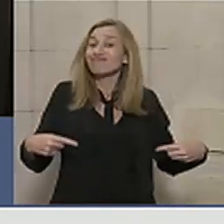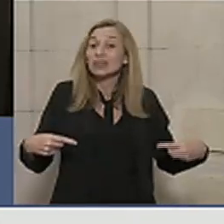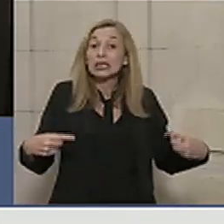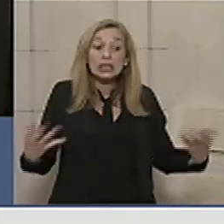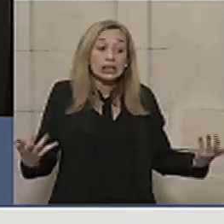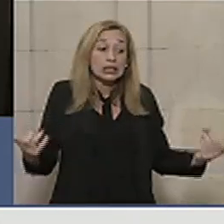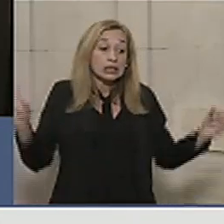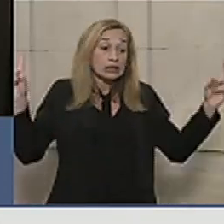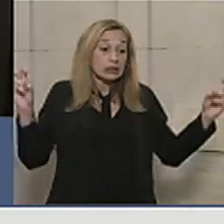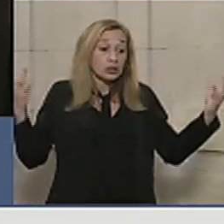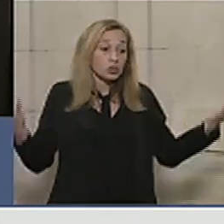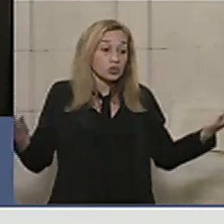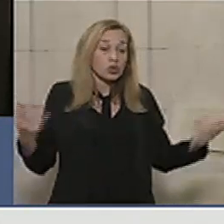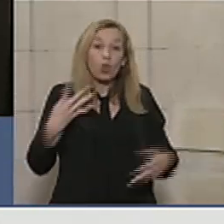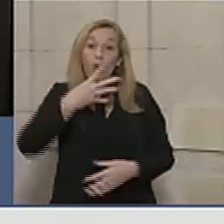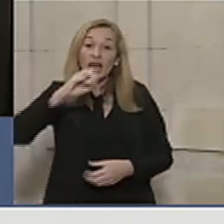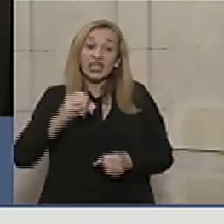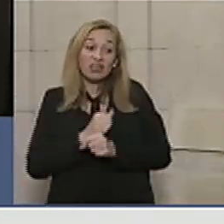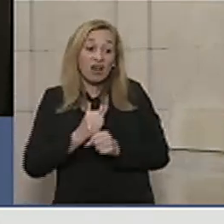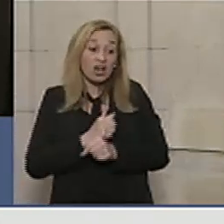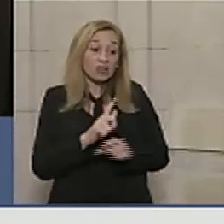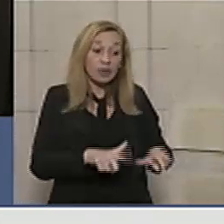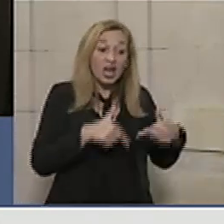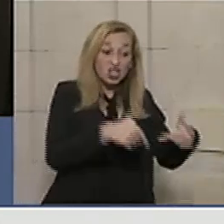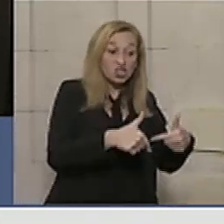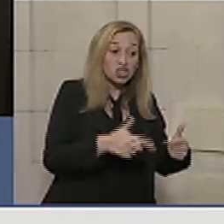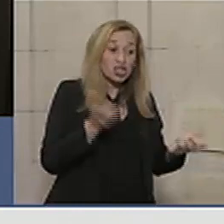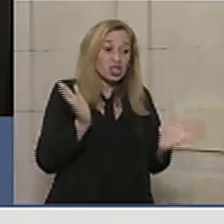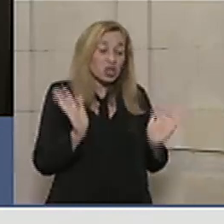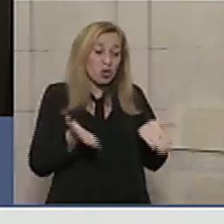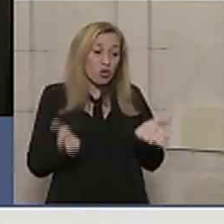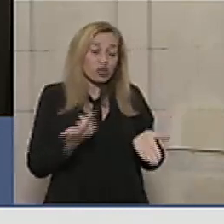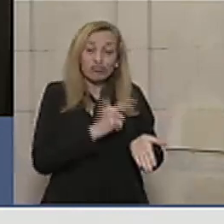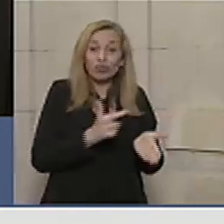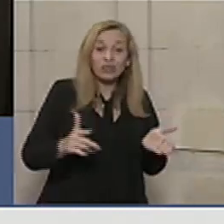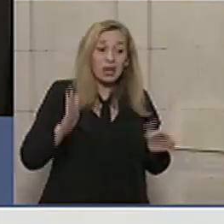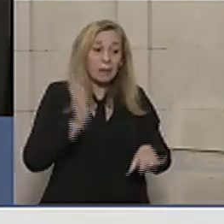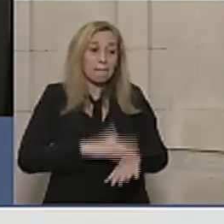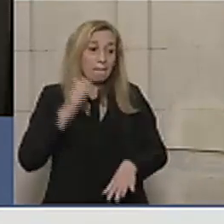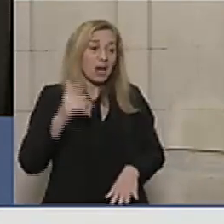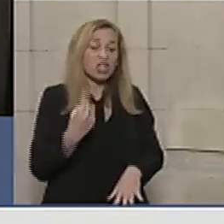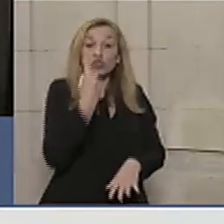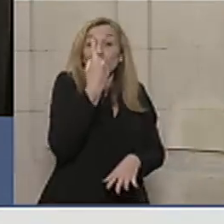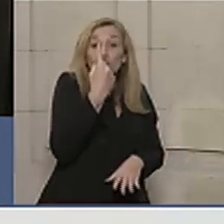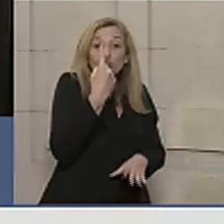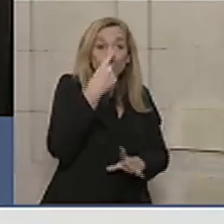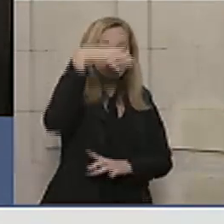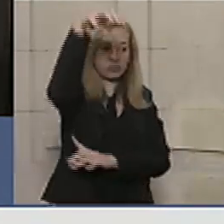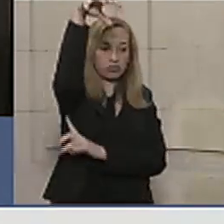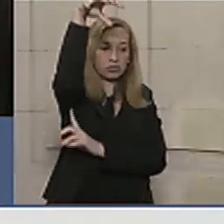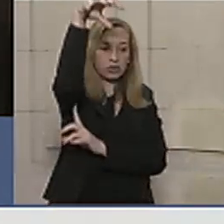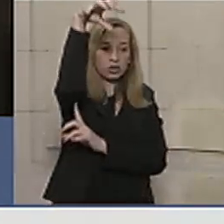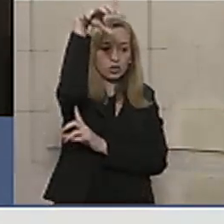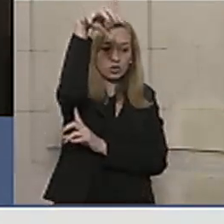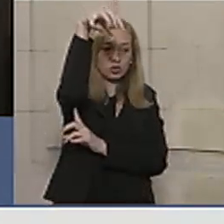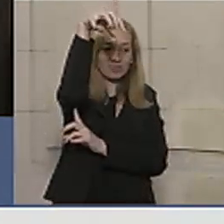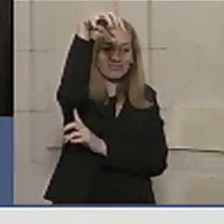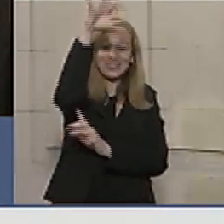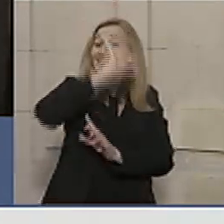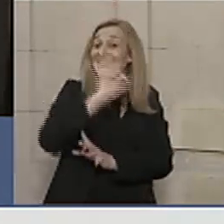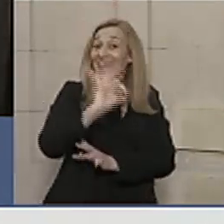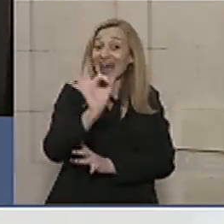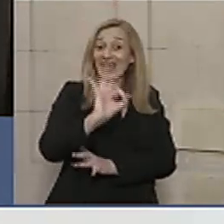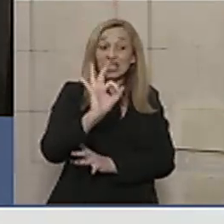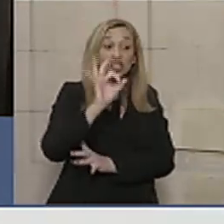levou 40 anos para ser implantado, que hoje não tem mais um poste de luz eficiente porque